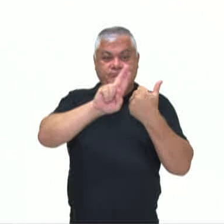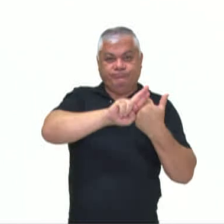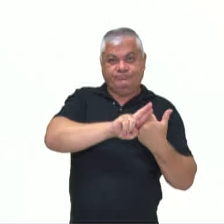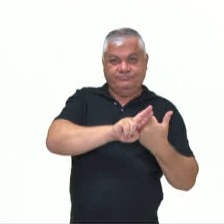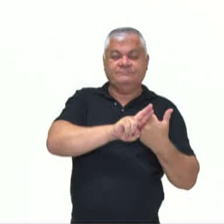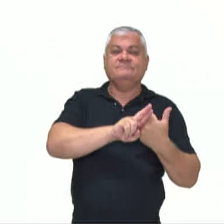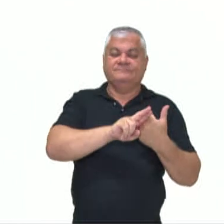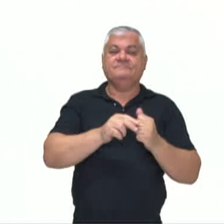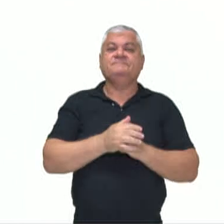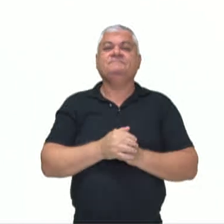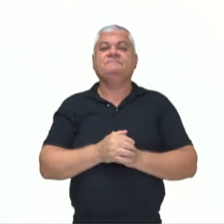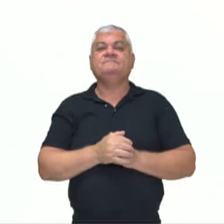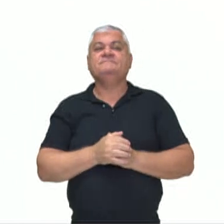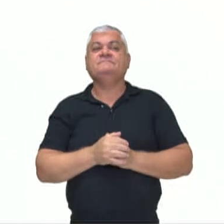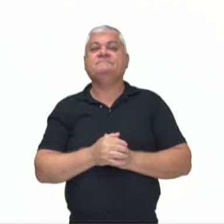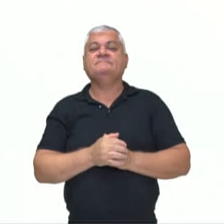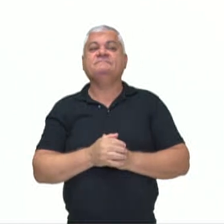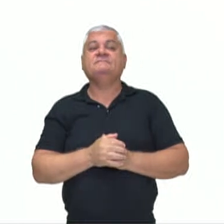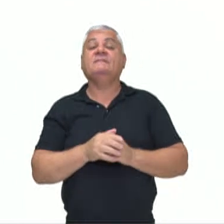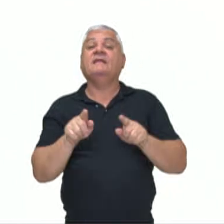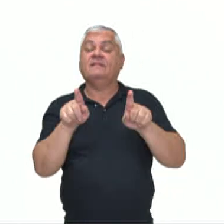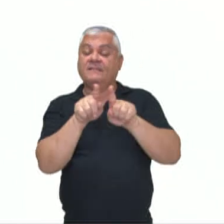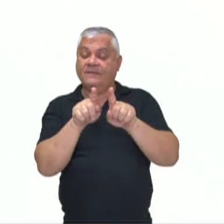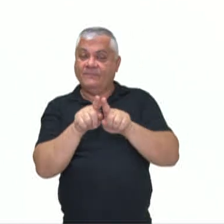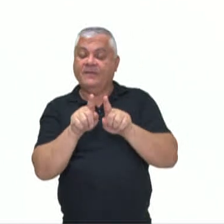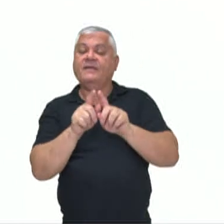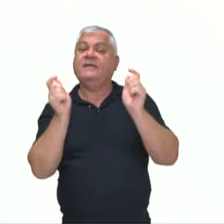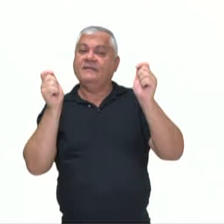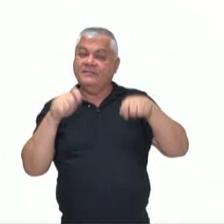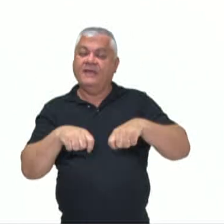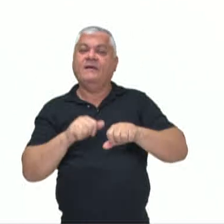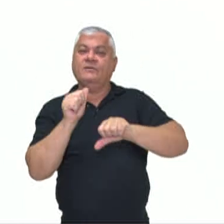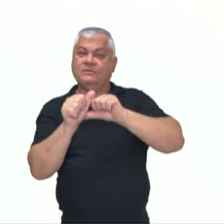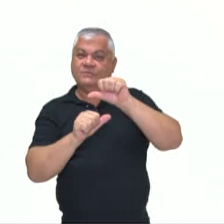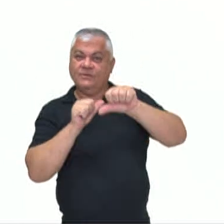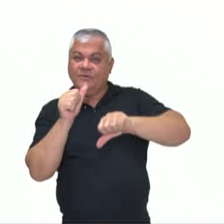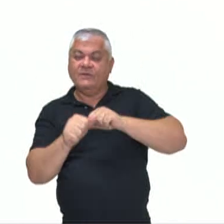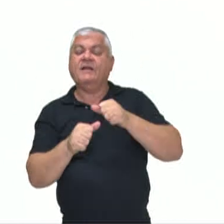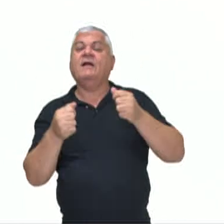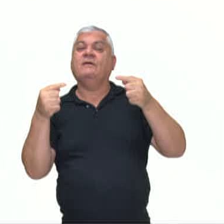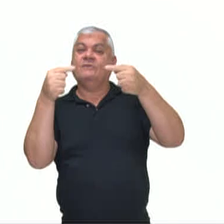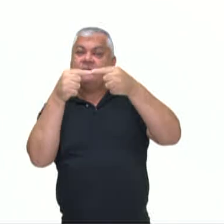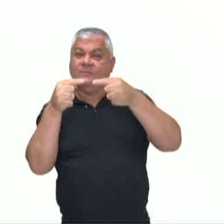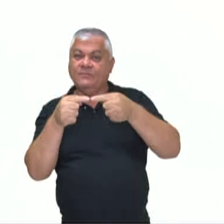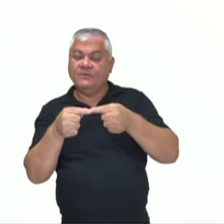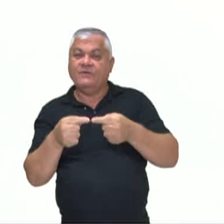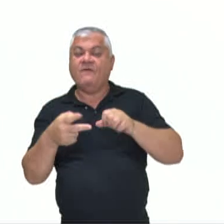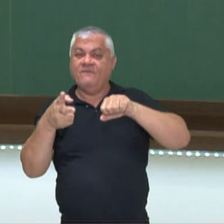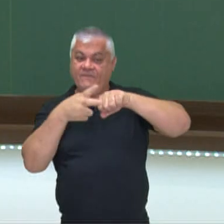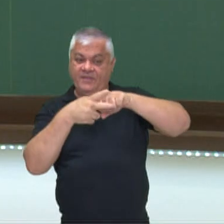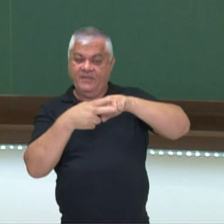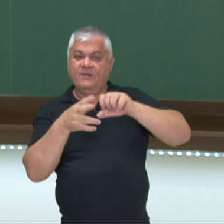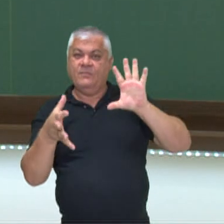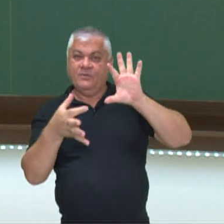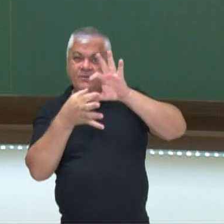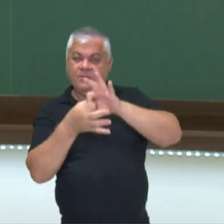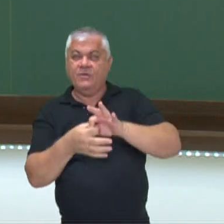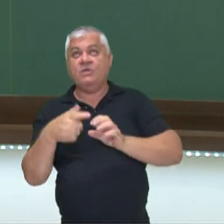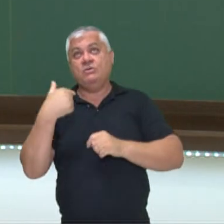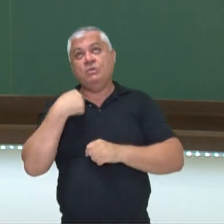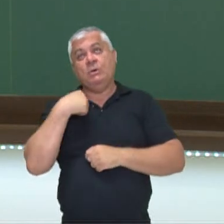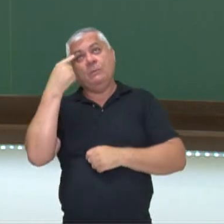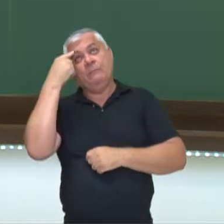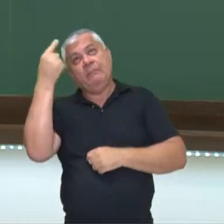substituem o sujeito. Os pronomes personais também são usados para conjugar os verbos. Yo pienso